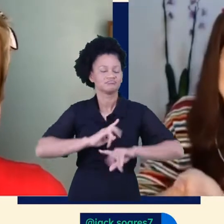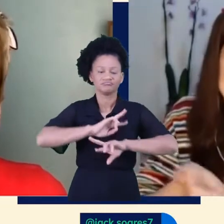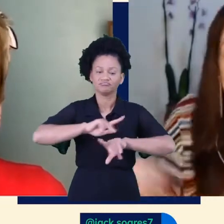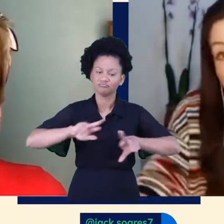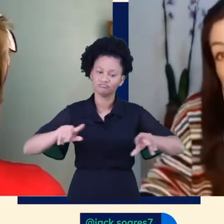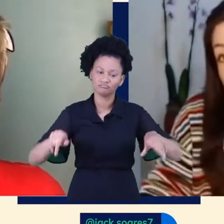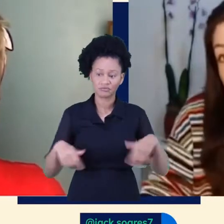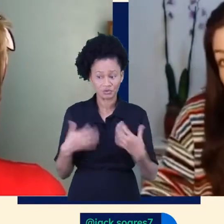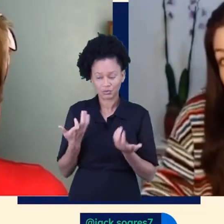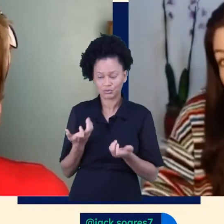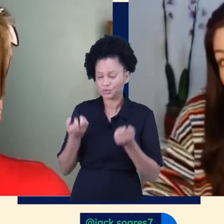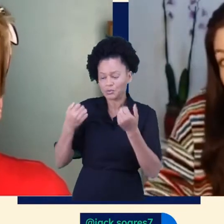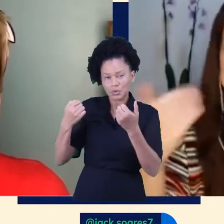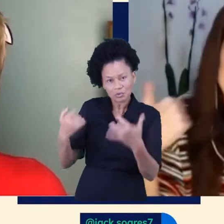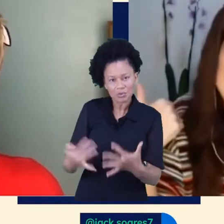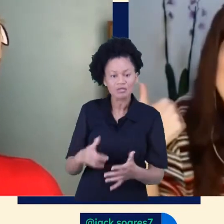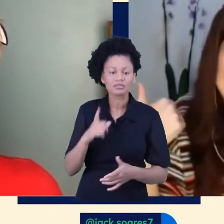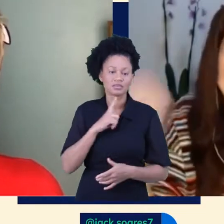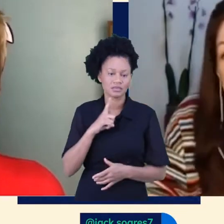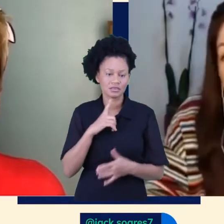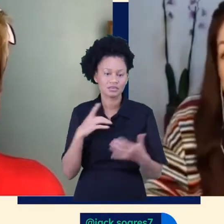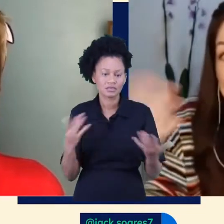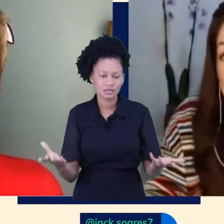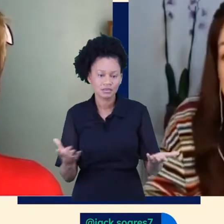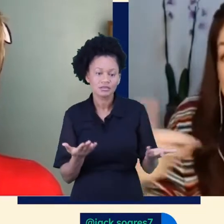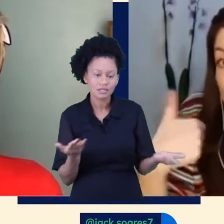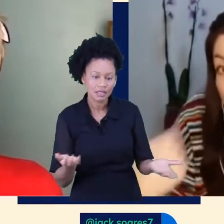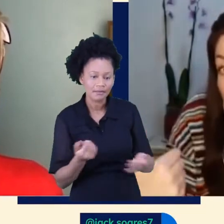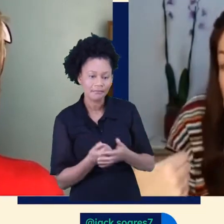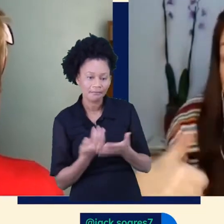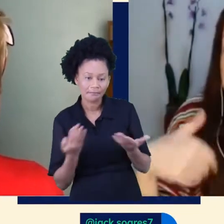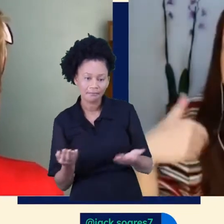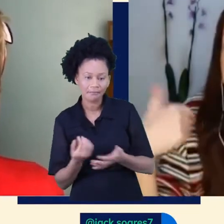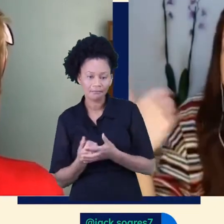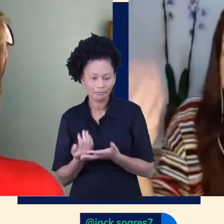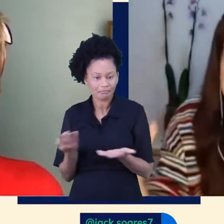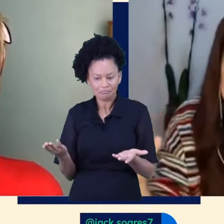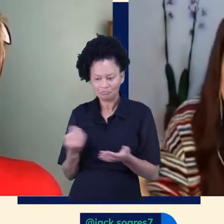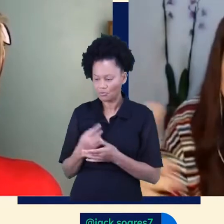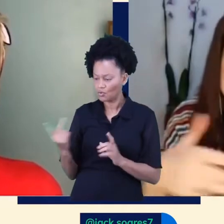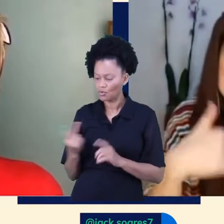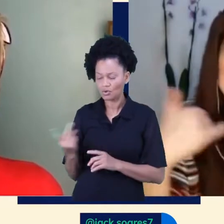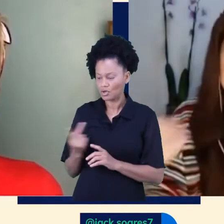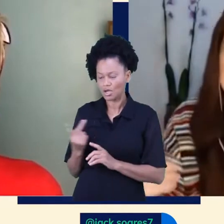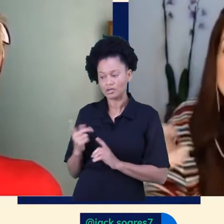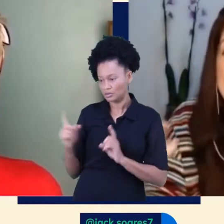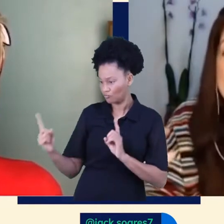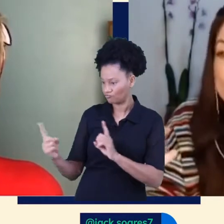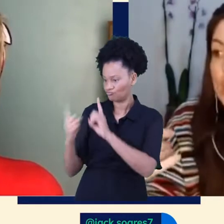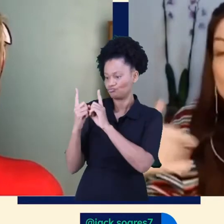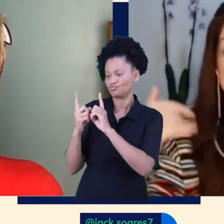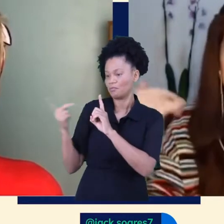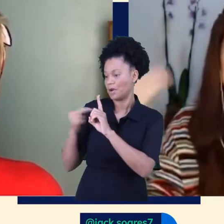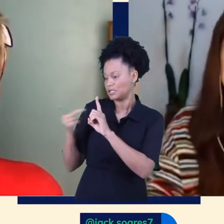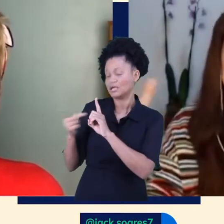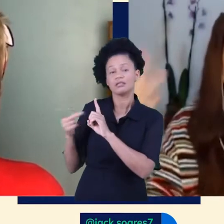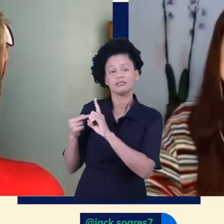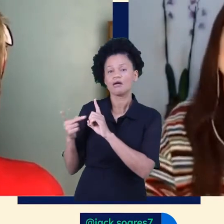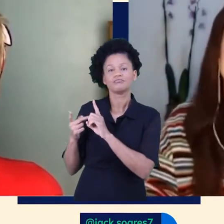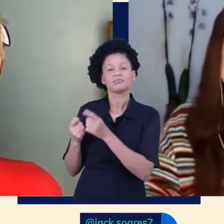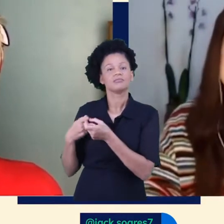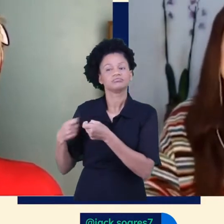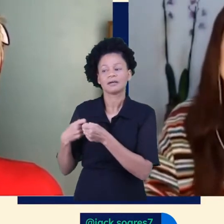exista, por exemplo, monogamia de um casal que não tem atividade sexual, mas eles têm um combinado de exclusividade em